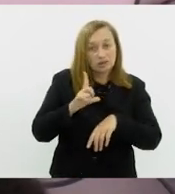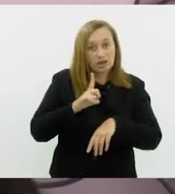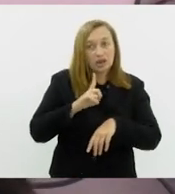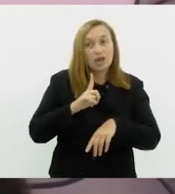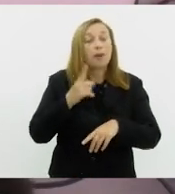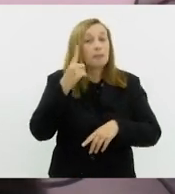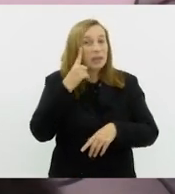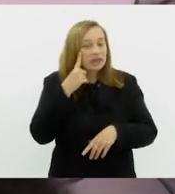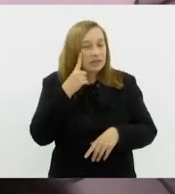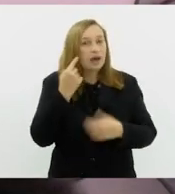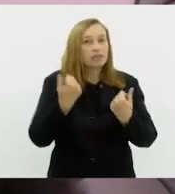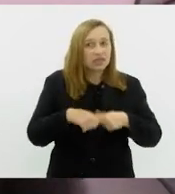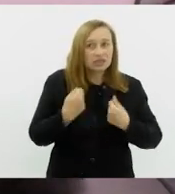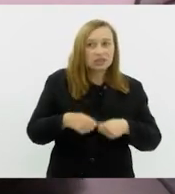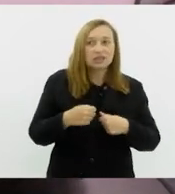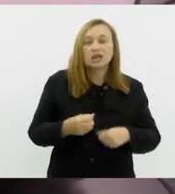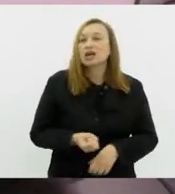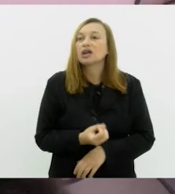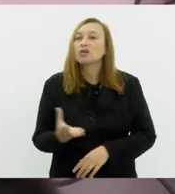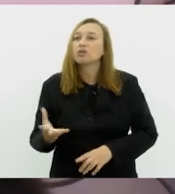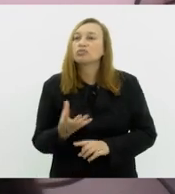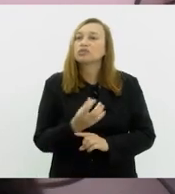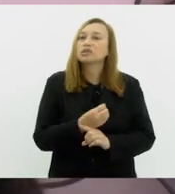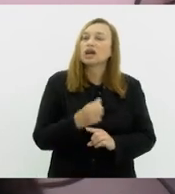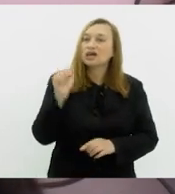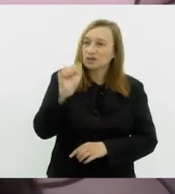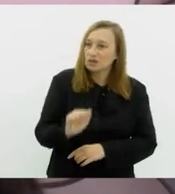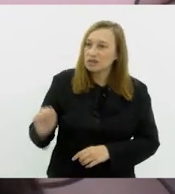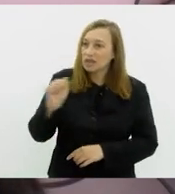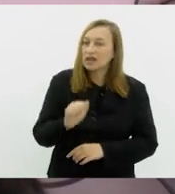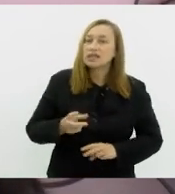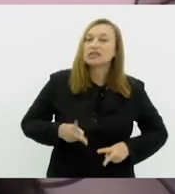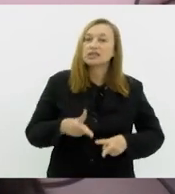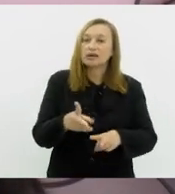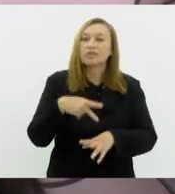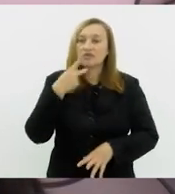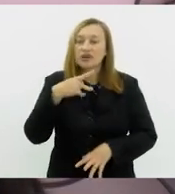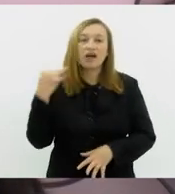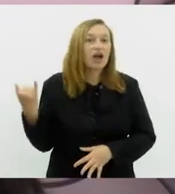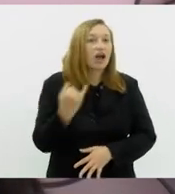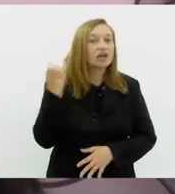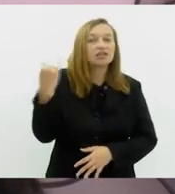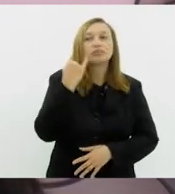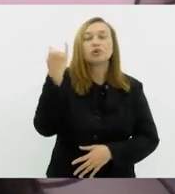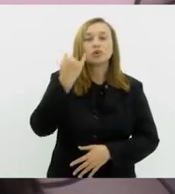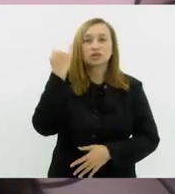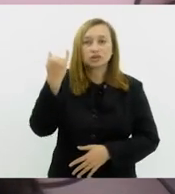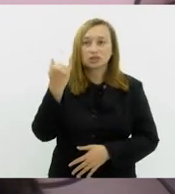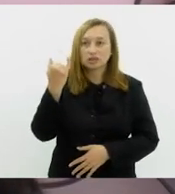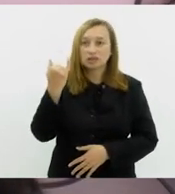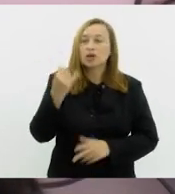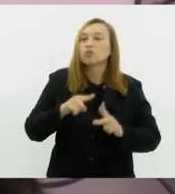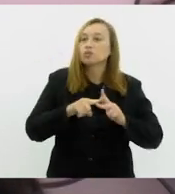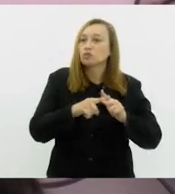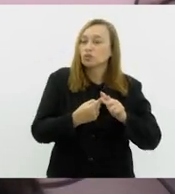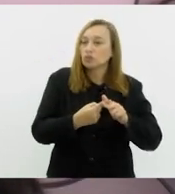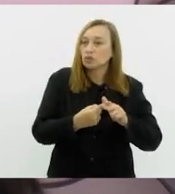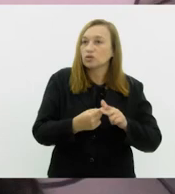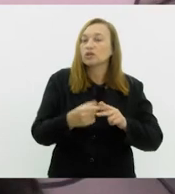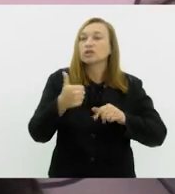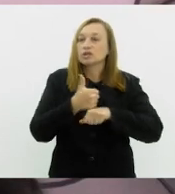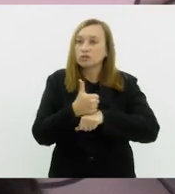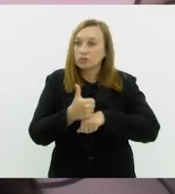precisa pensar nisso. Enquanto associação, quero sempre ressaltar a importância da regulamentação da